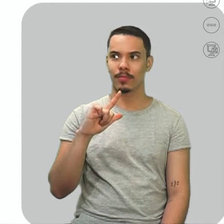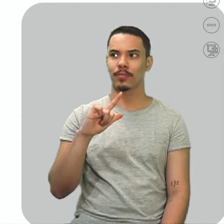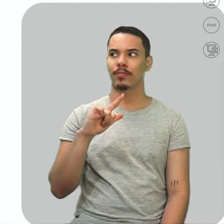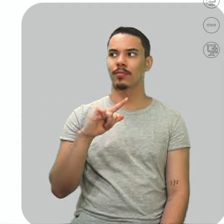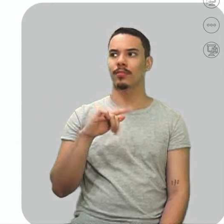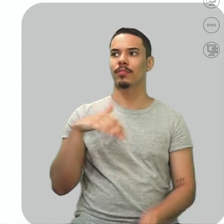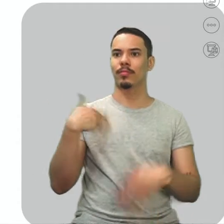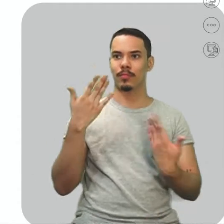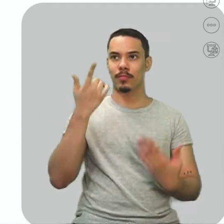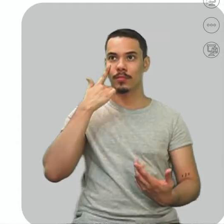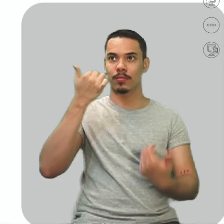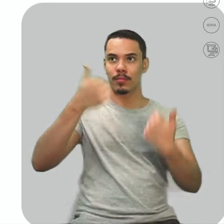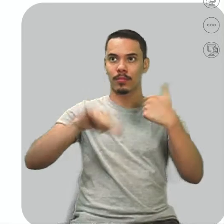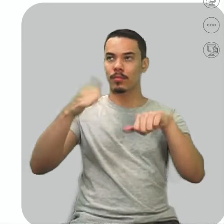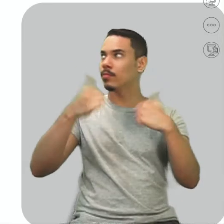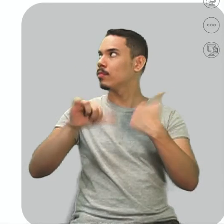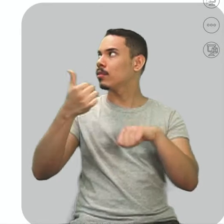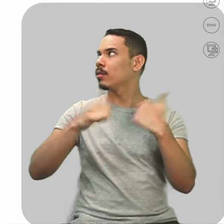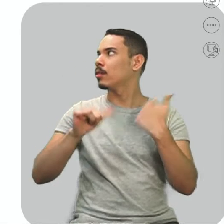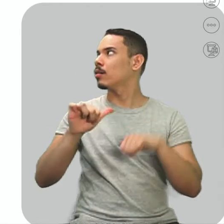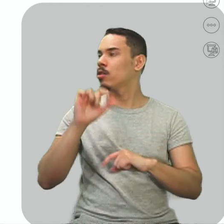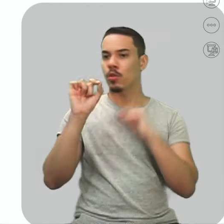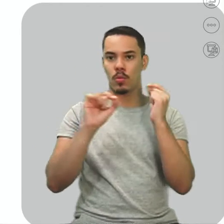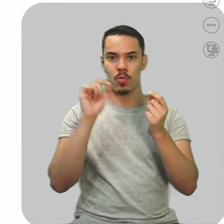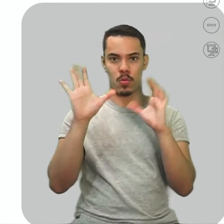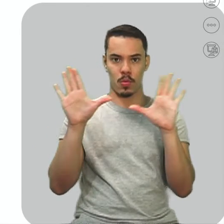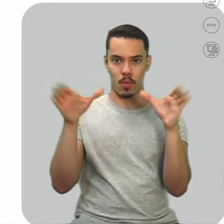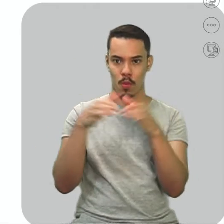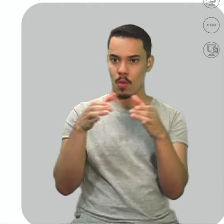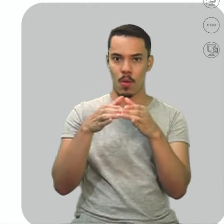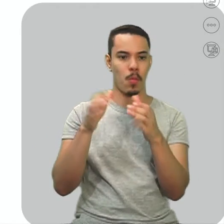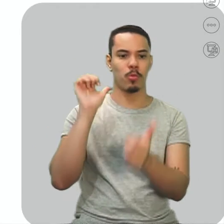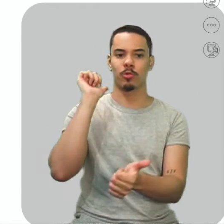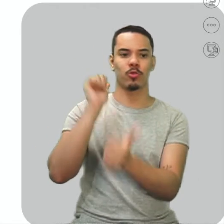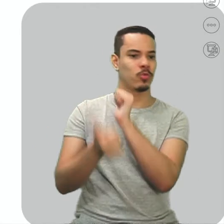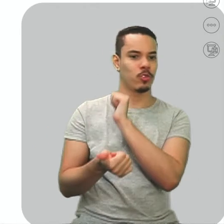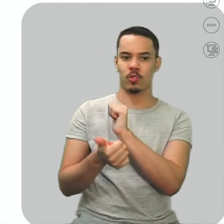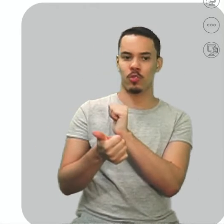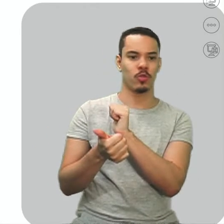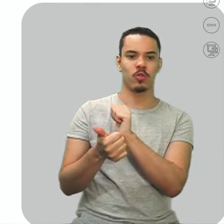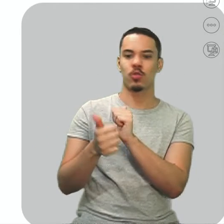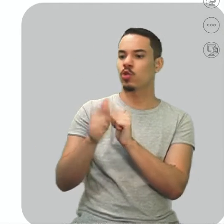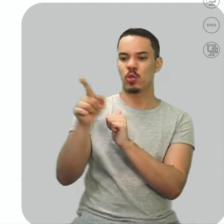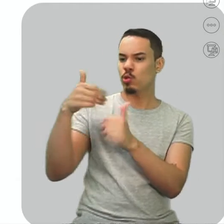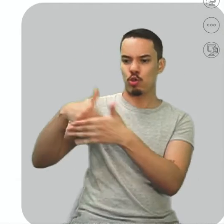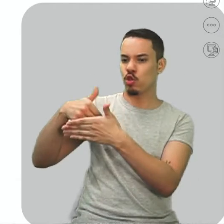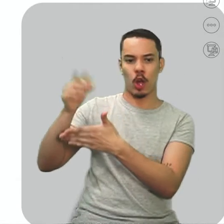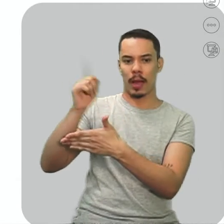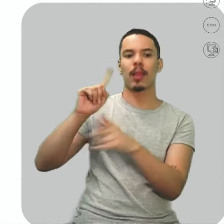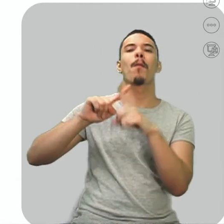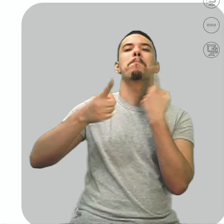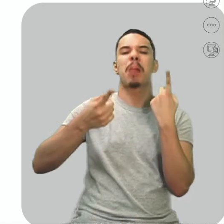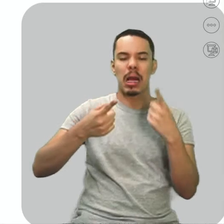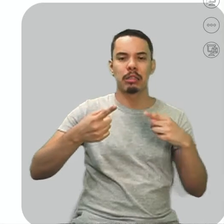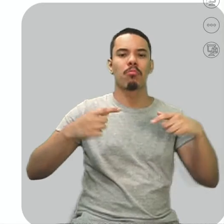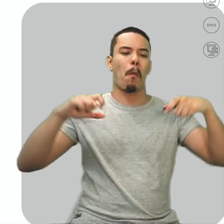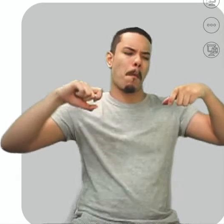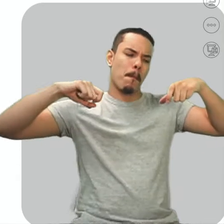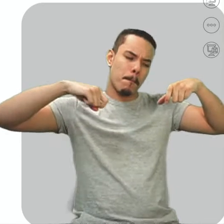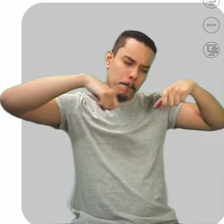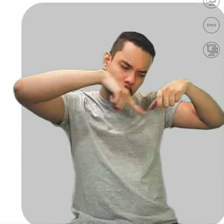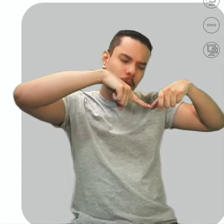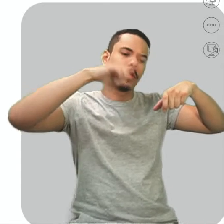E analisando né aqui essa galera não joga mas faz gol a